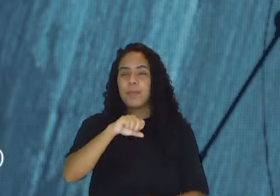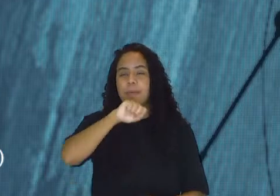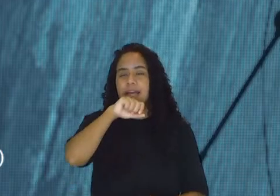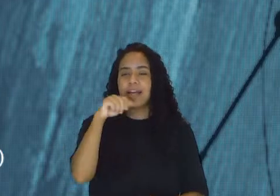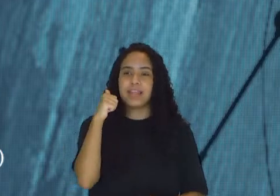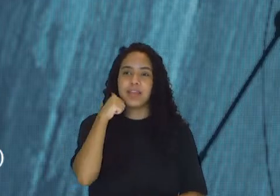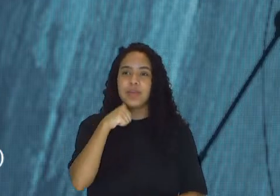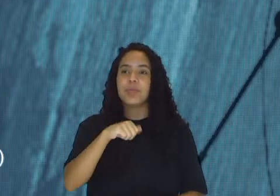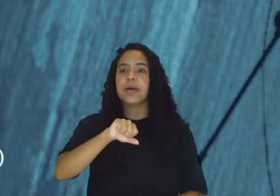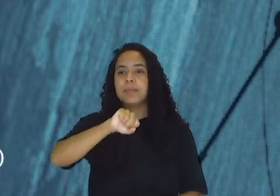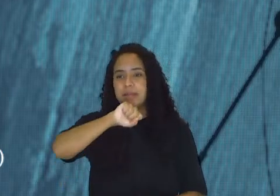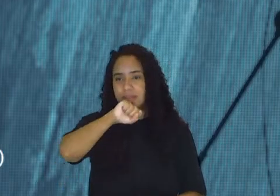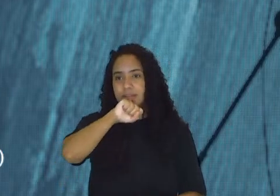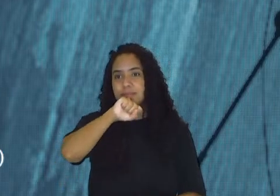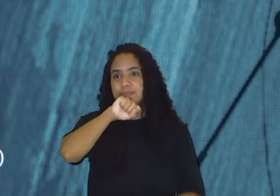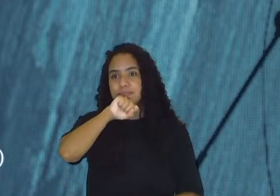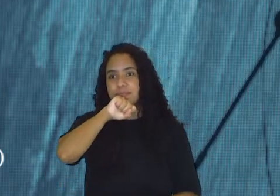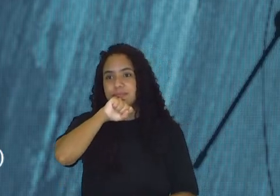providenciar.